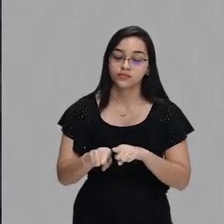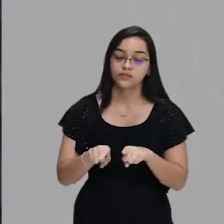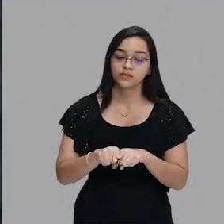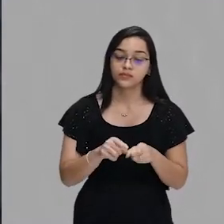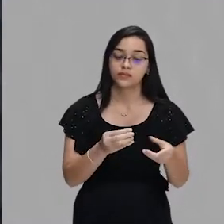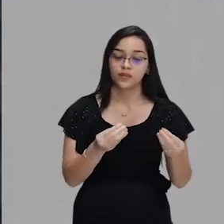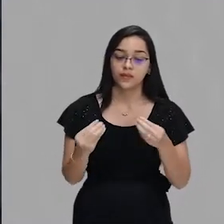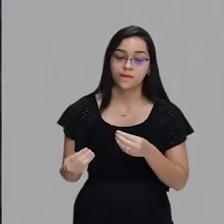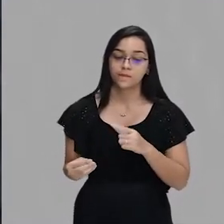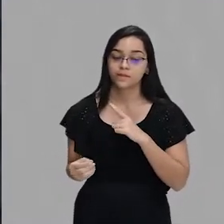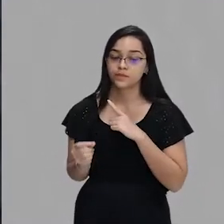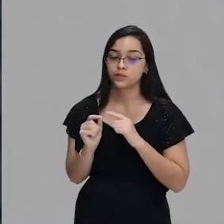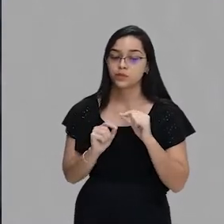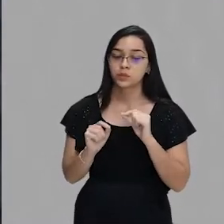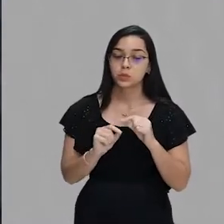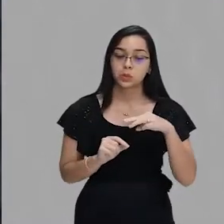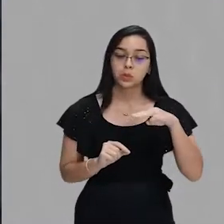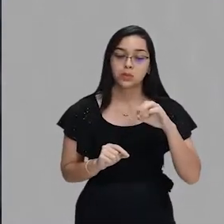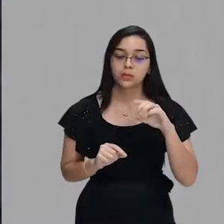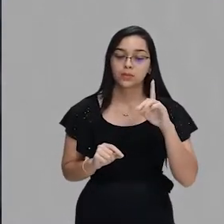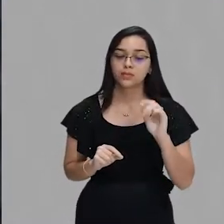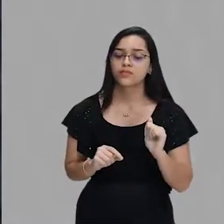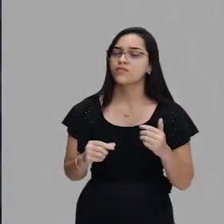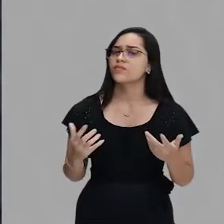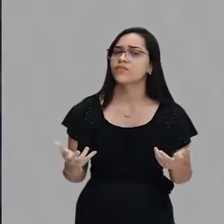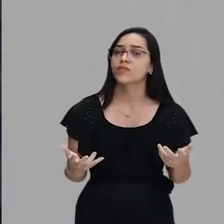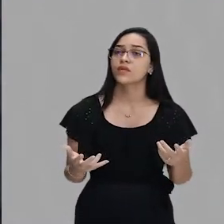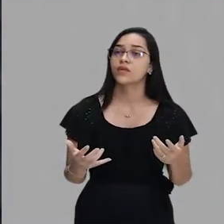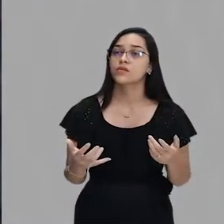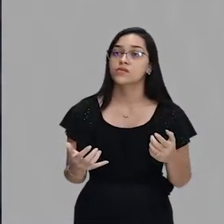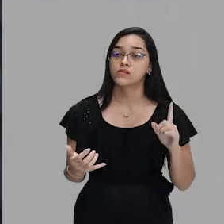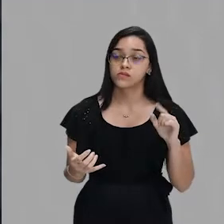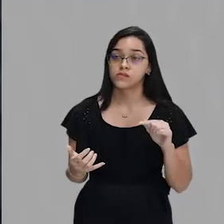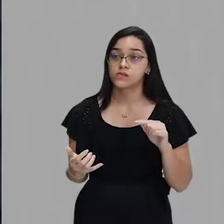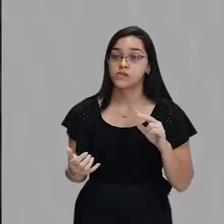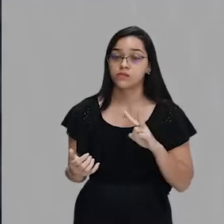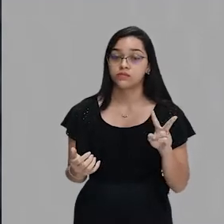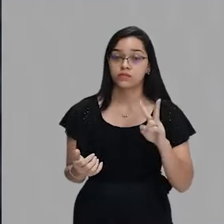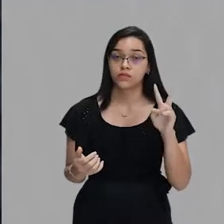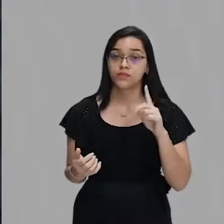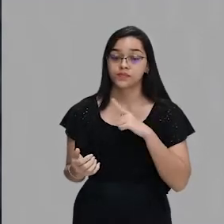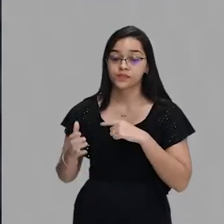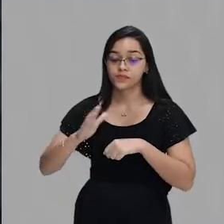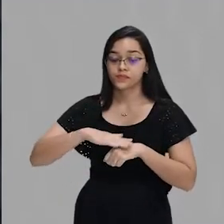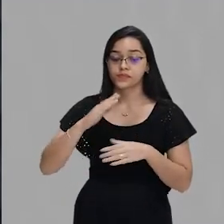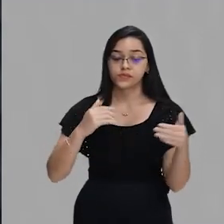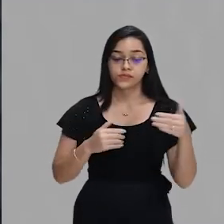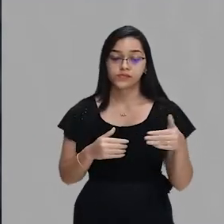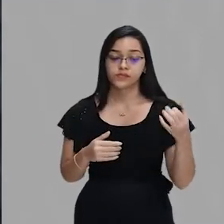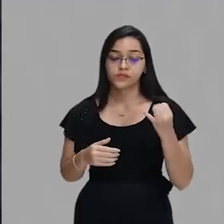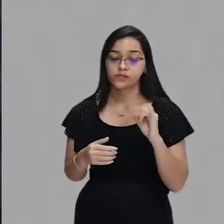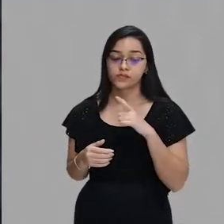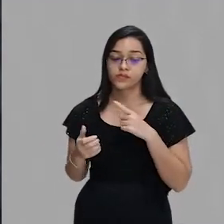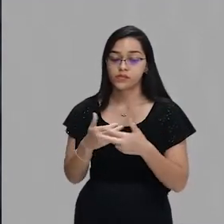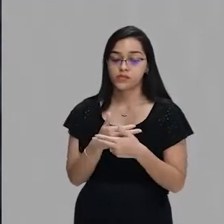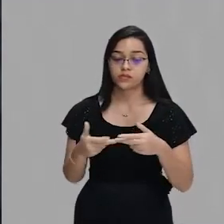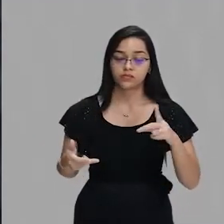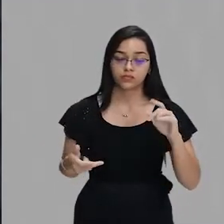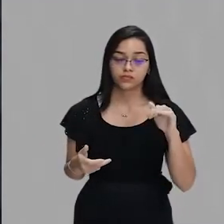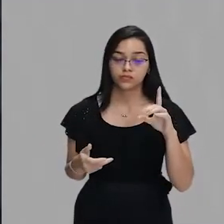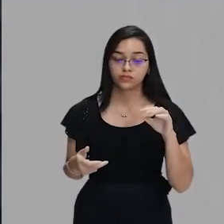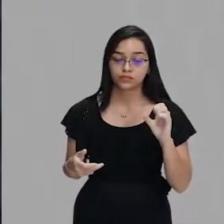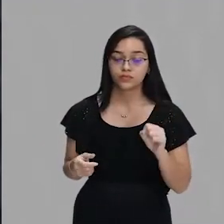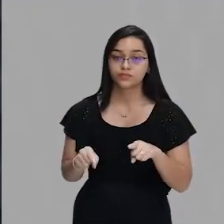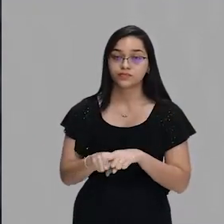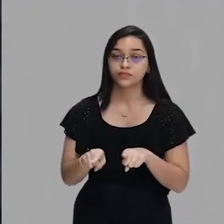na outra coluna a moda. O que é moda mesmo, pessoal? Moda é aquele valor de maior frequência. Se eu tenho vários dados, vários